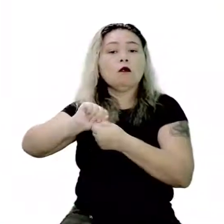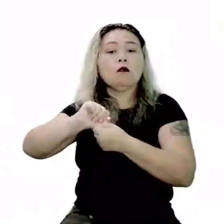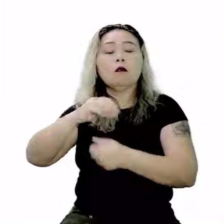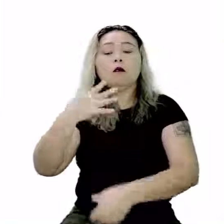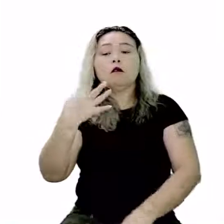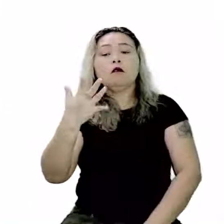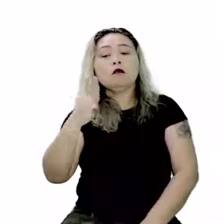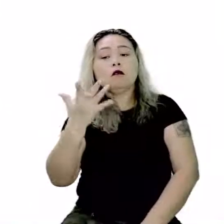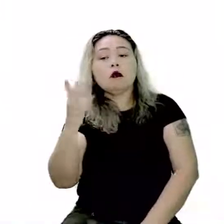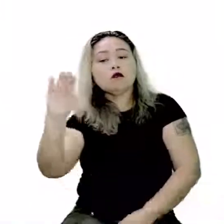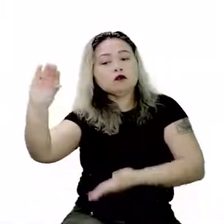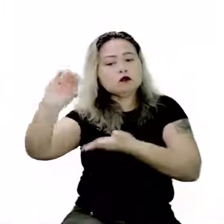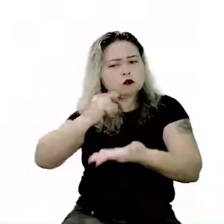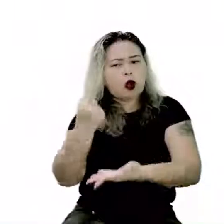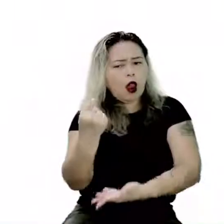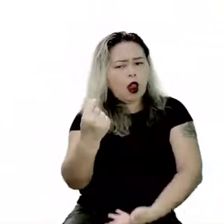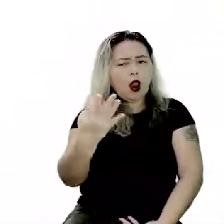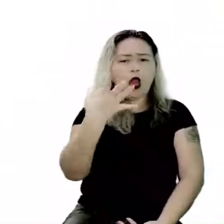de